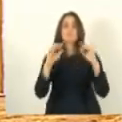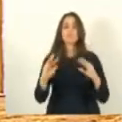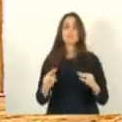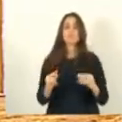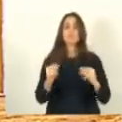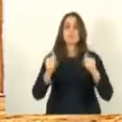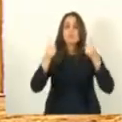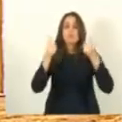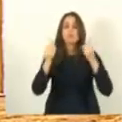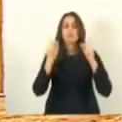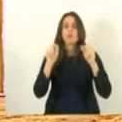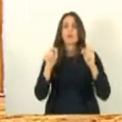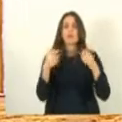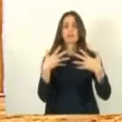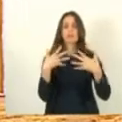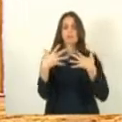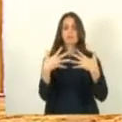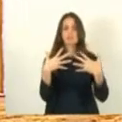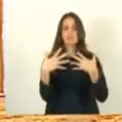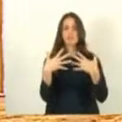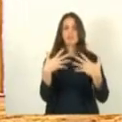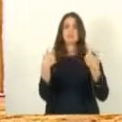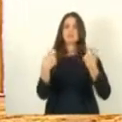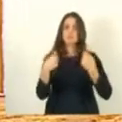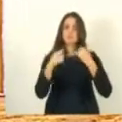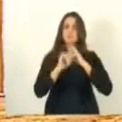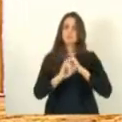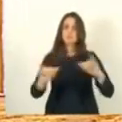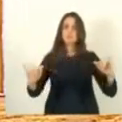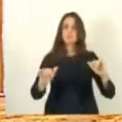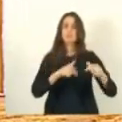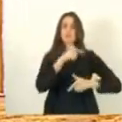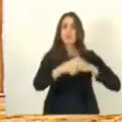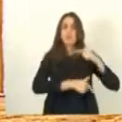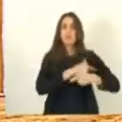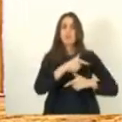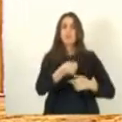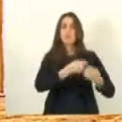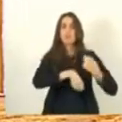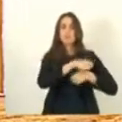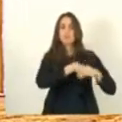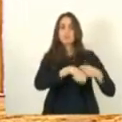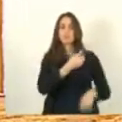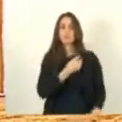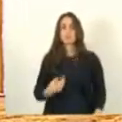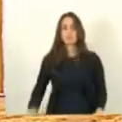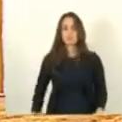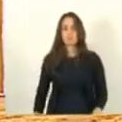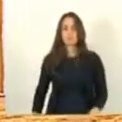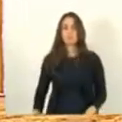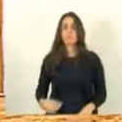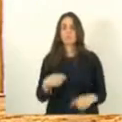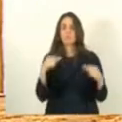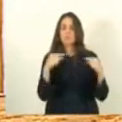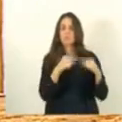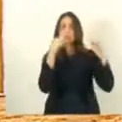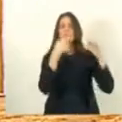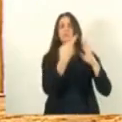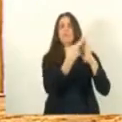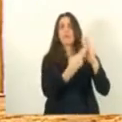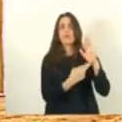aprimoramento da necessária transparência das atividades administrativas, reafirmando e cumprindo o